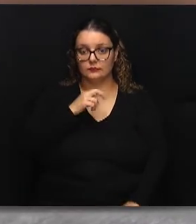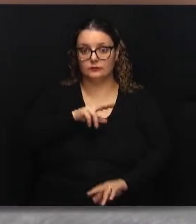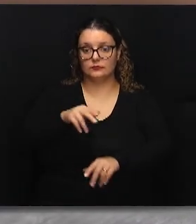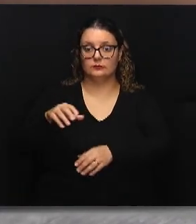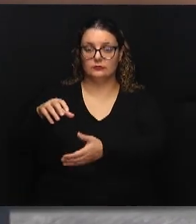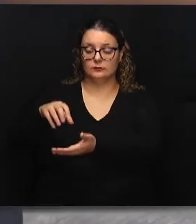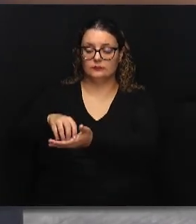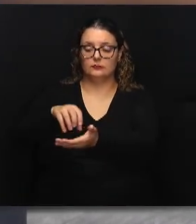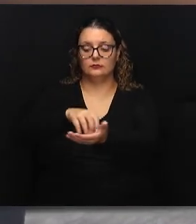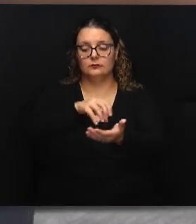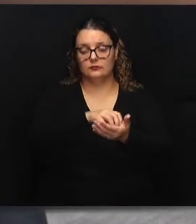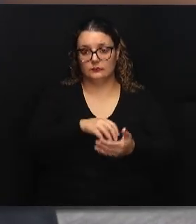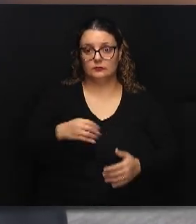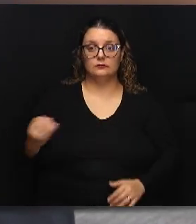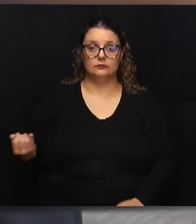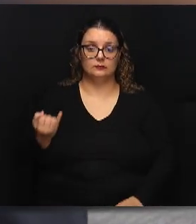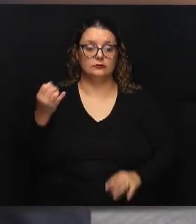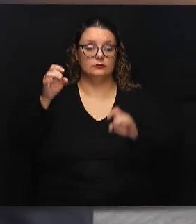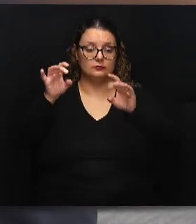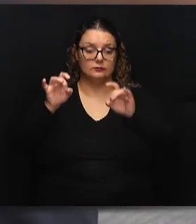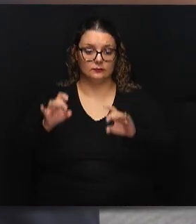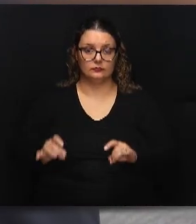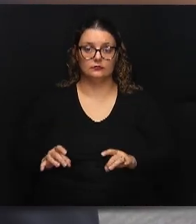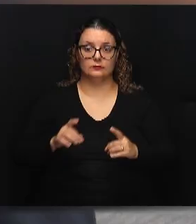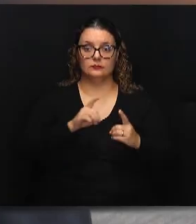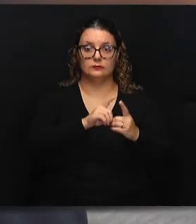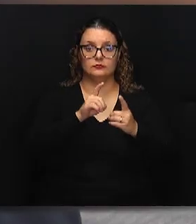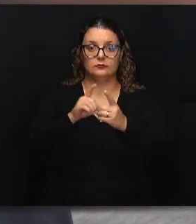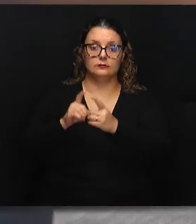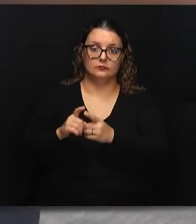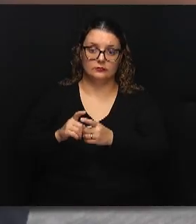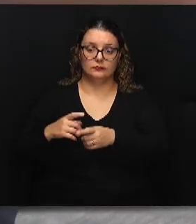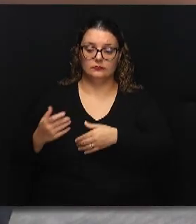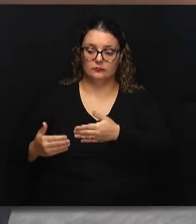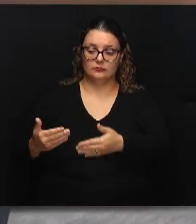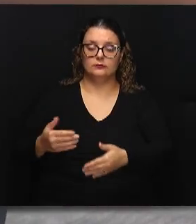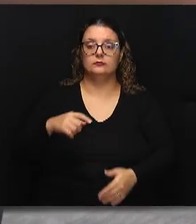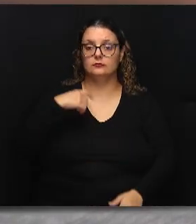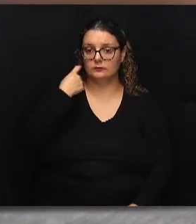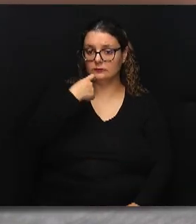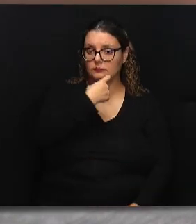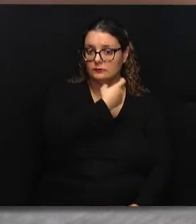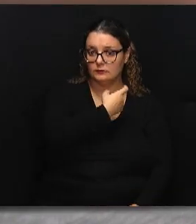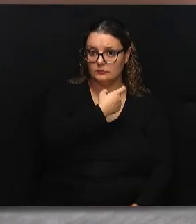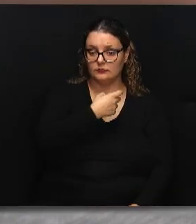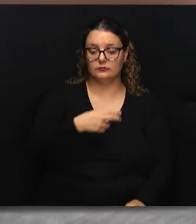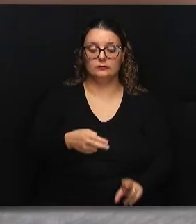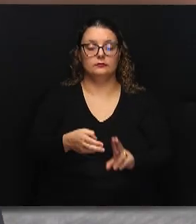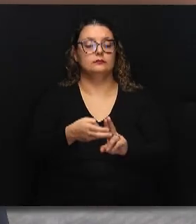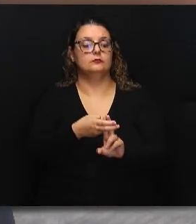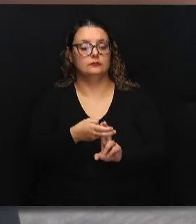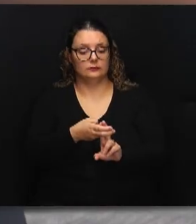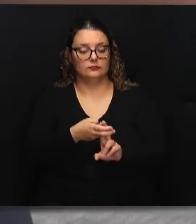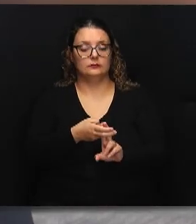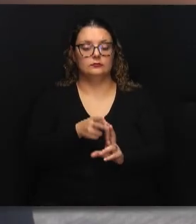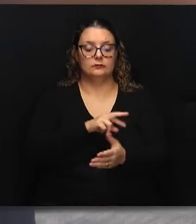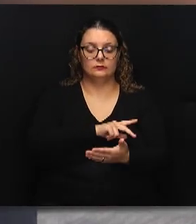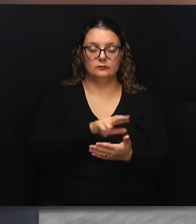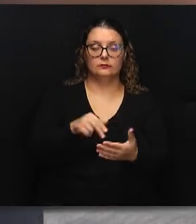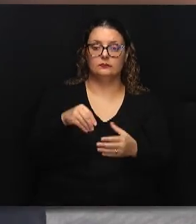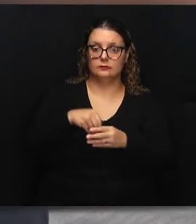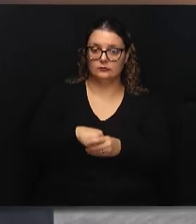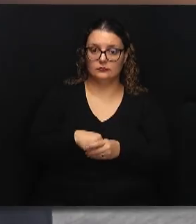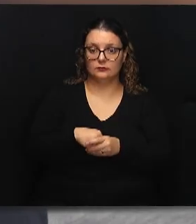centros extremamente especializados para atendimento para procedimentos odontológicos pelo SUS. E um deles fica dentro